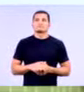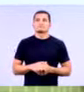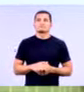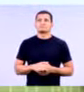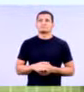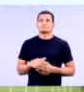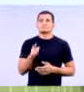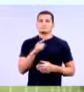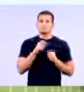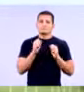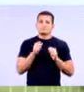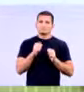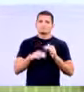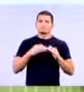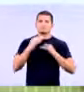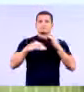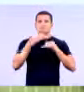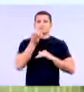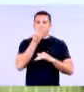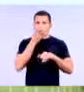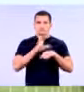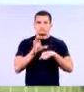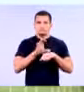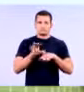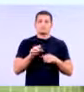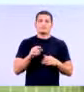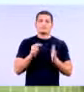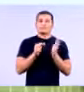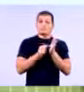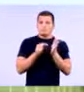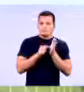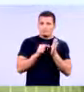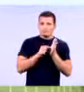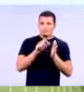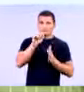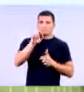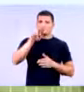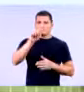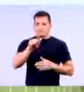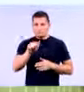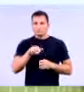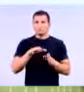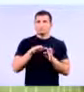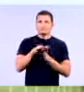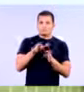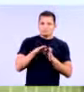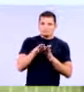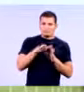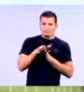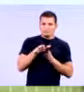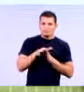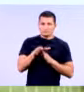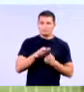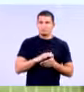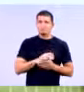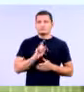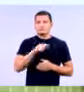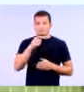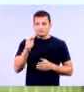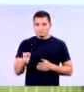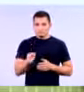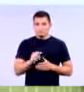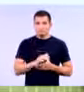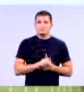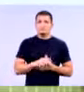possa desenvolver um bom curso, além das ferramentas do ambiente virtual, além dessas dicas de estudo, de se organizar, reservar